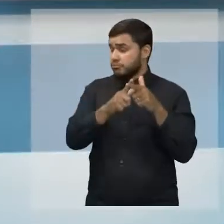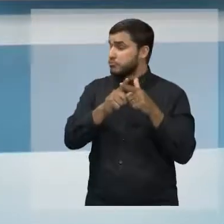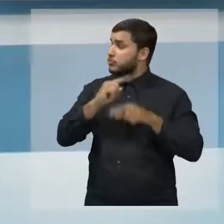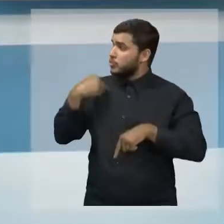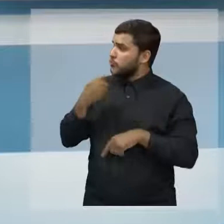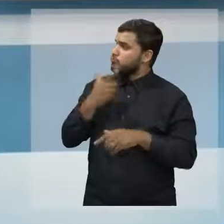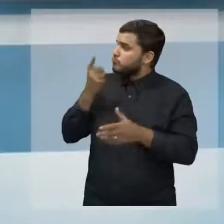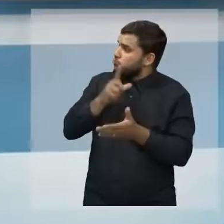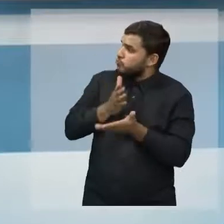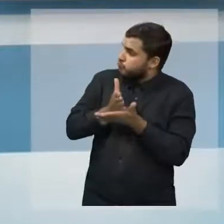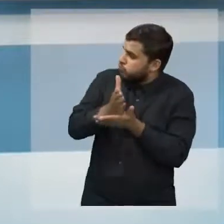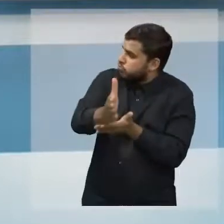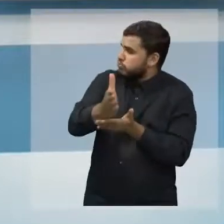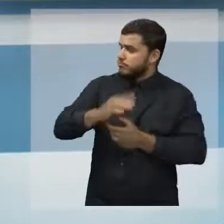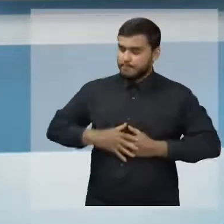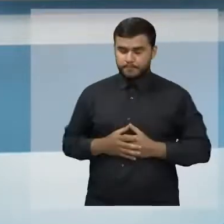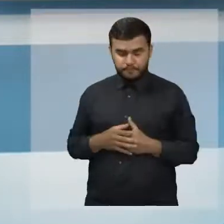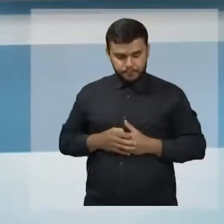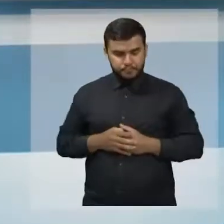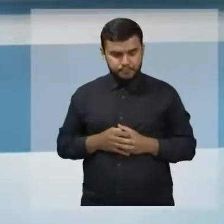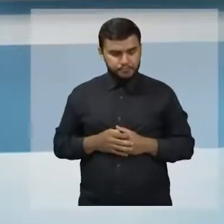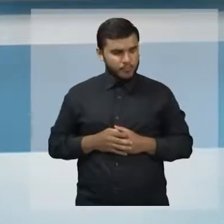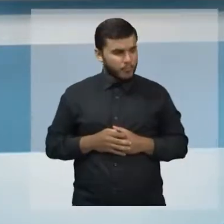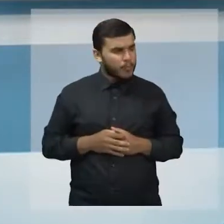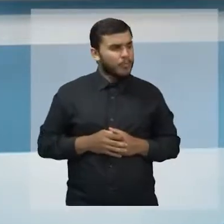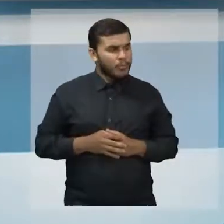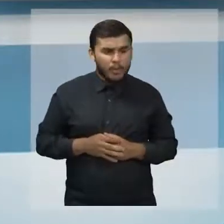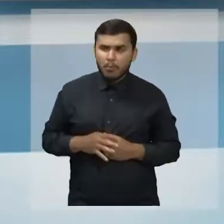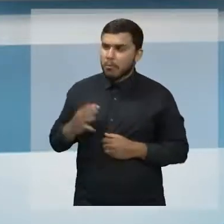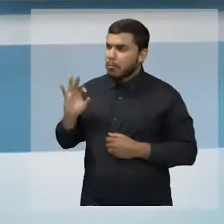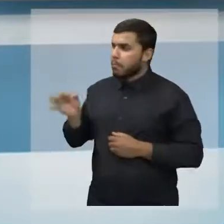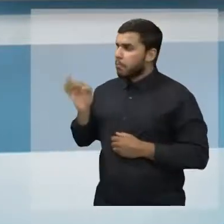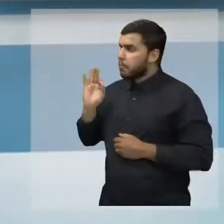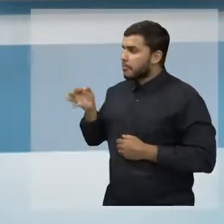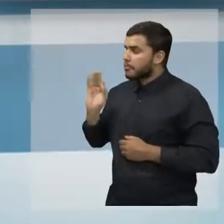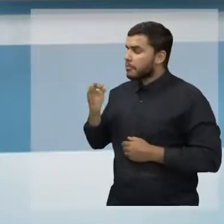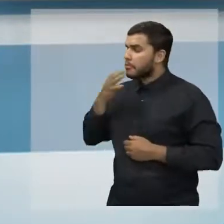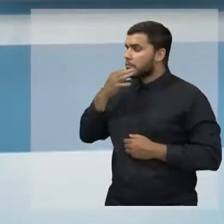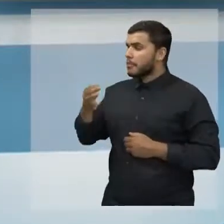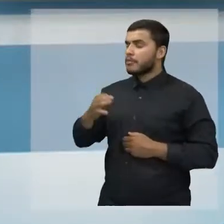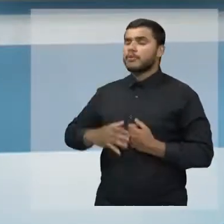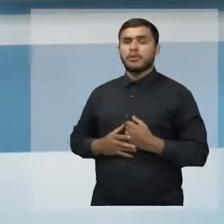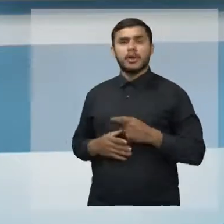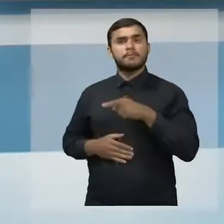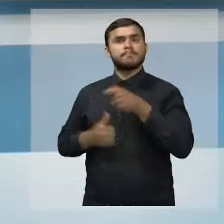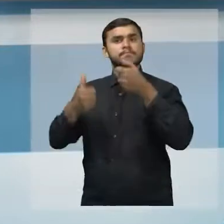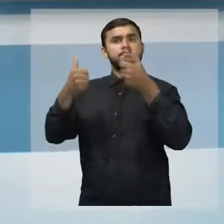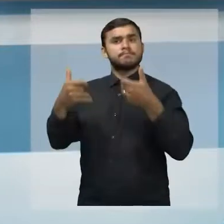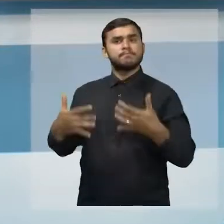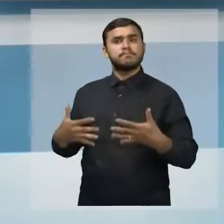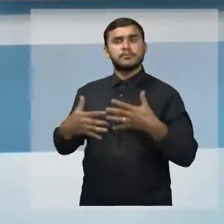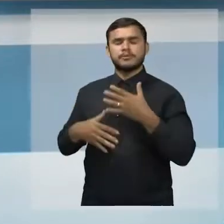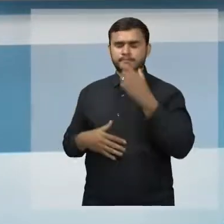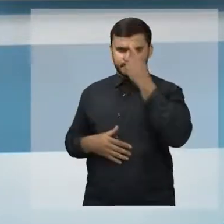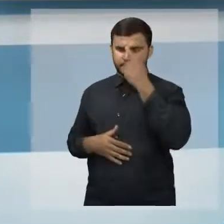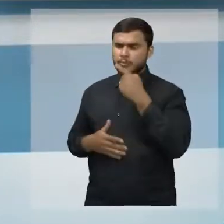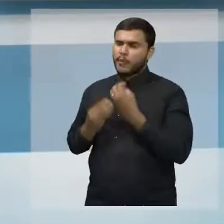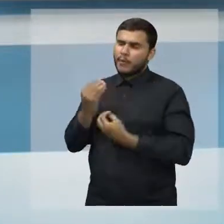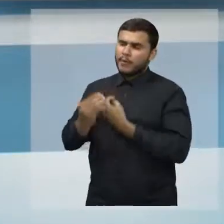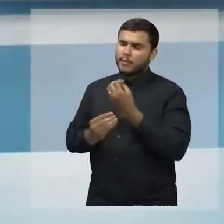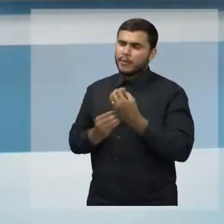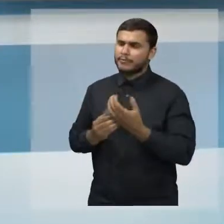essa sua colocação é importante porque, de alguma forma, explica essa promiscuidade,